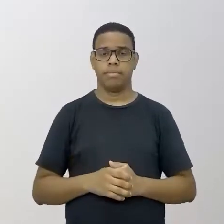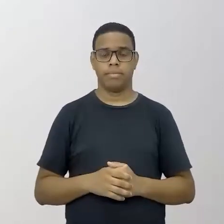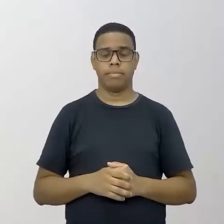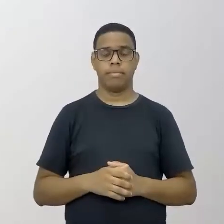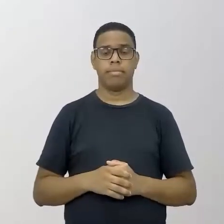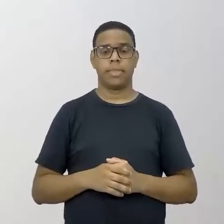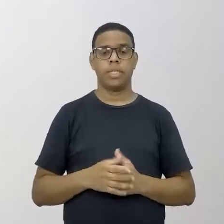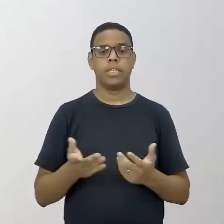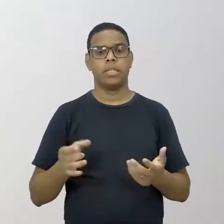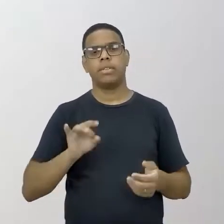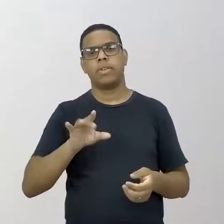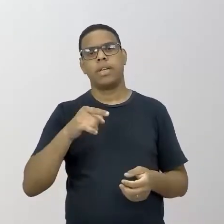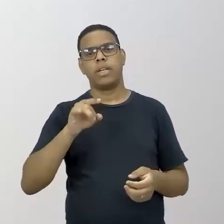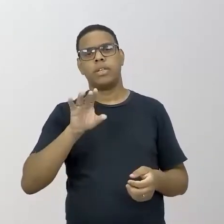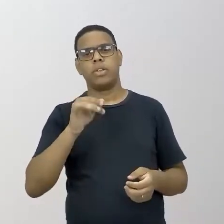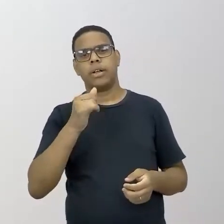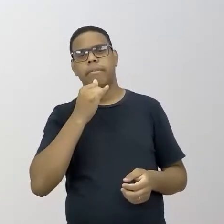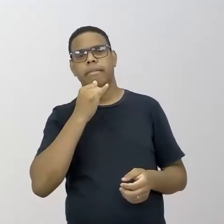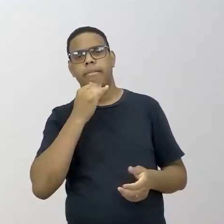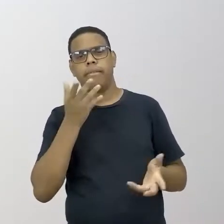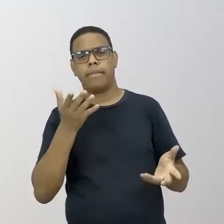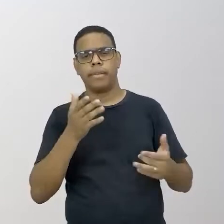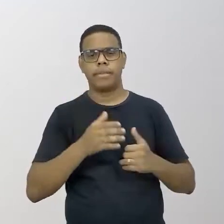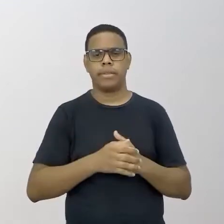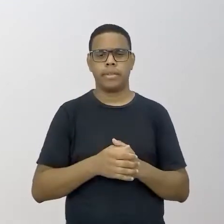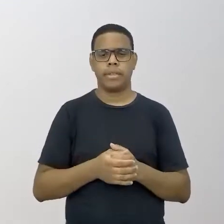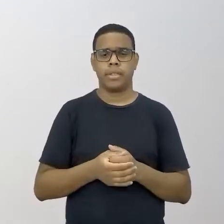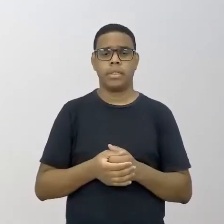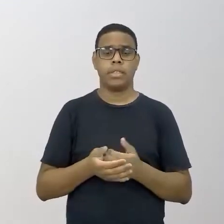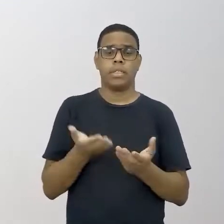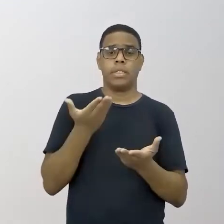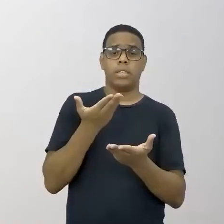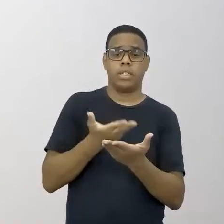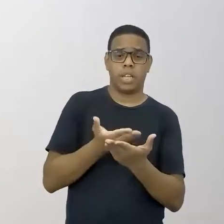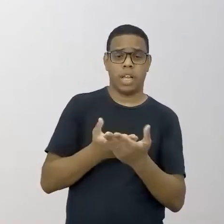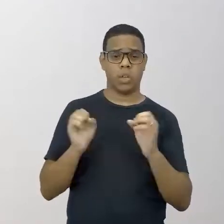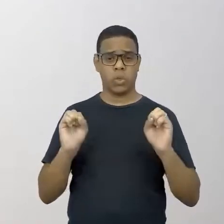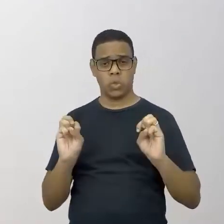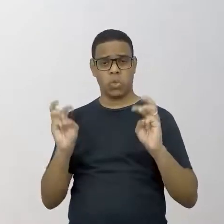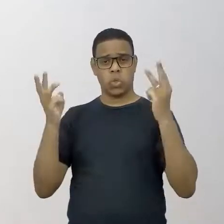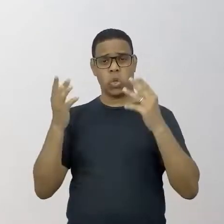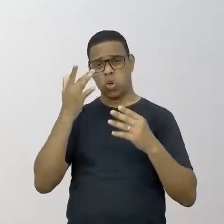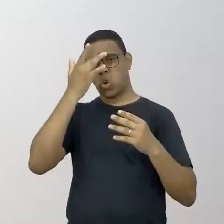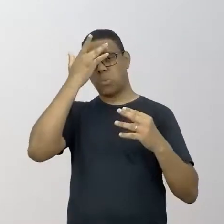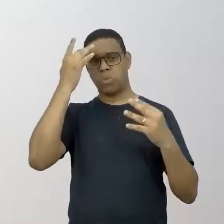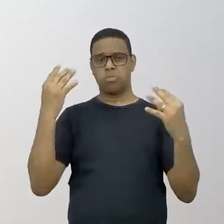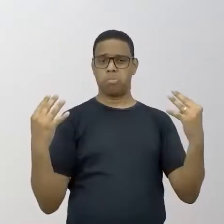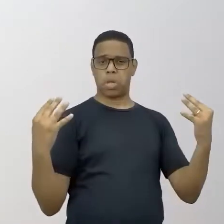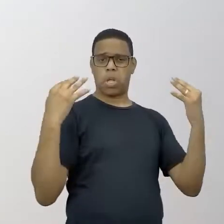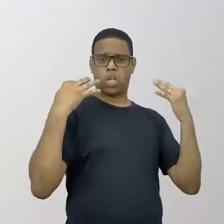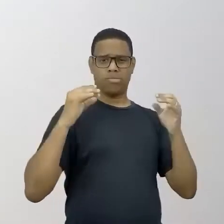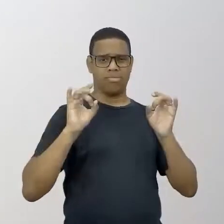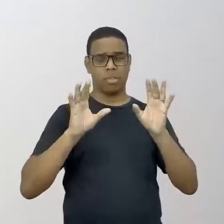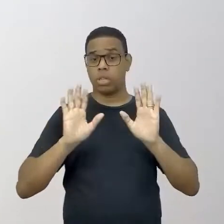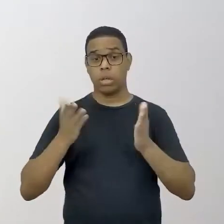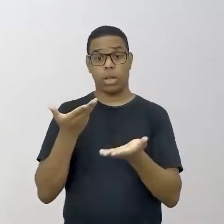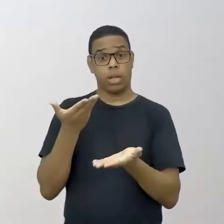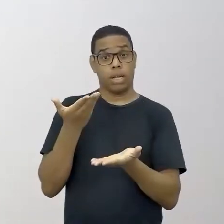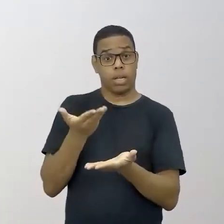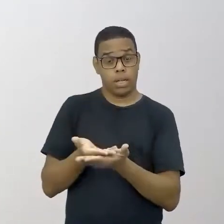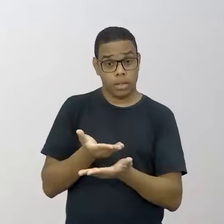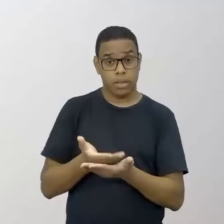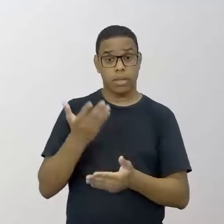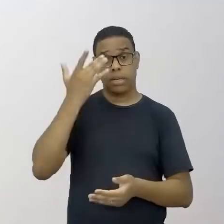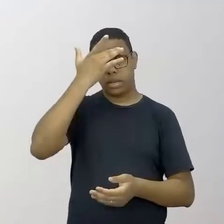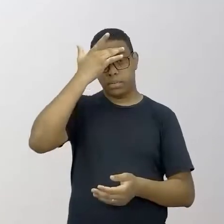não é assim apenas uma aula show para as pessoas se distraírem, não. É uma aula que a pessoa